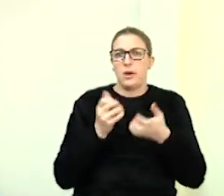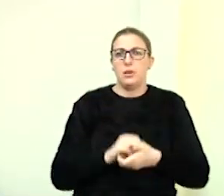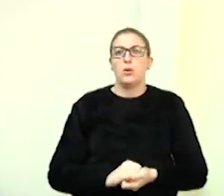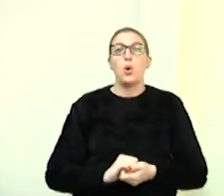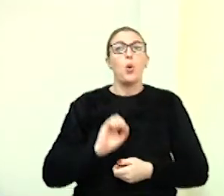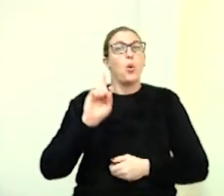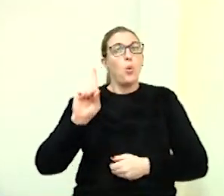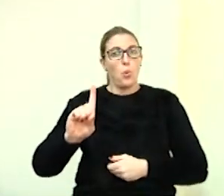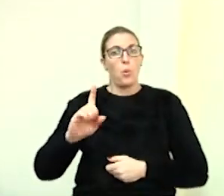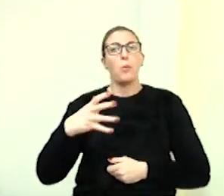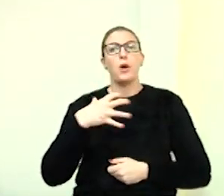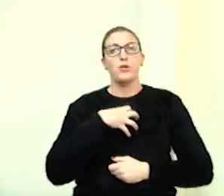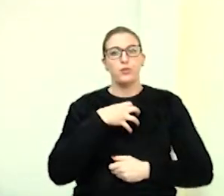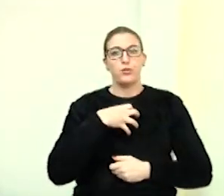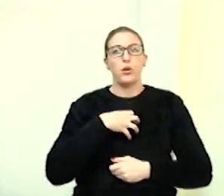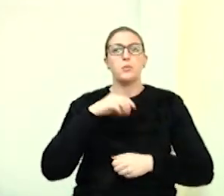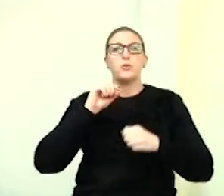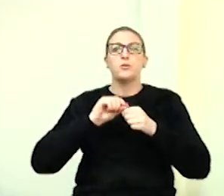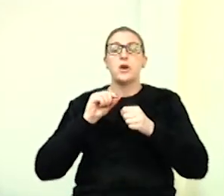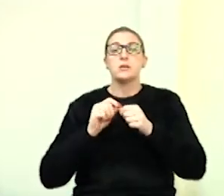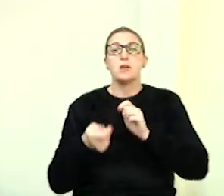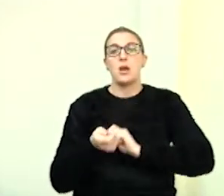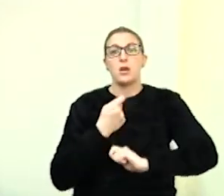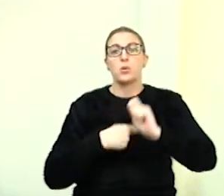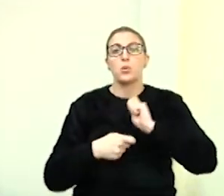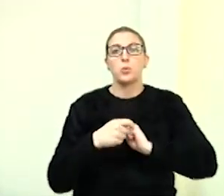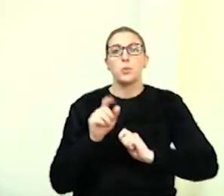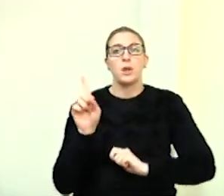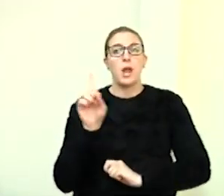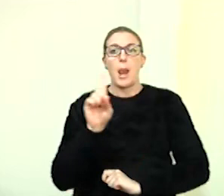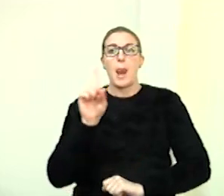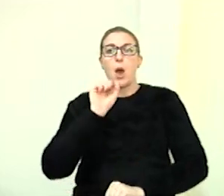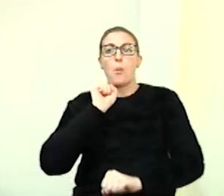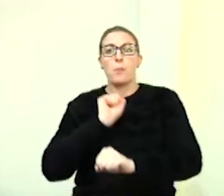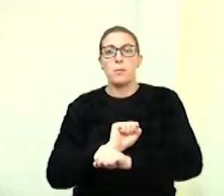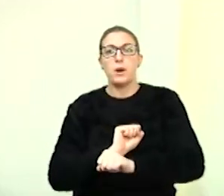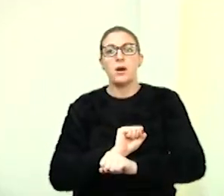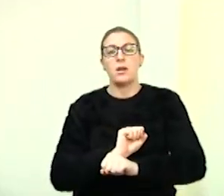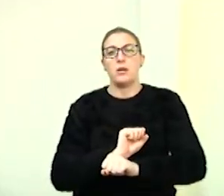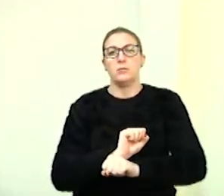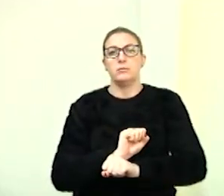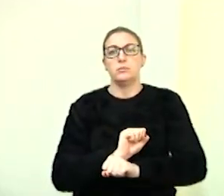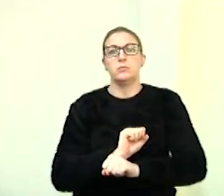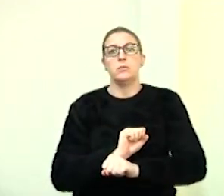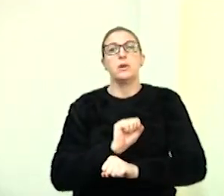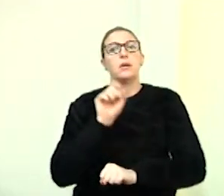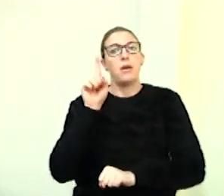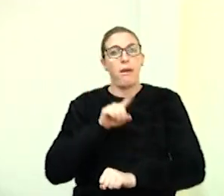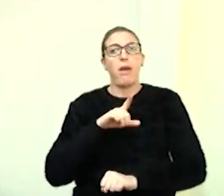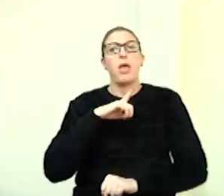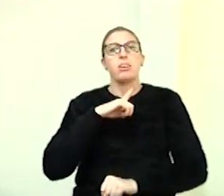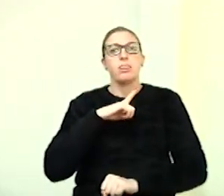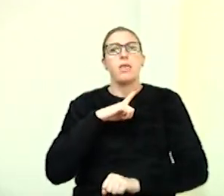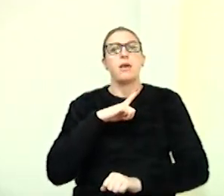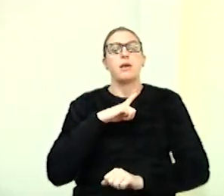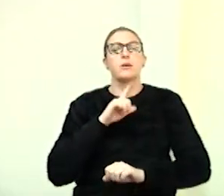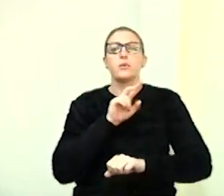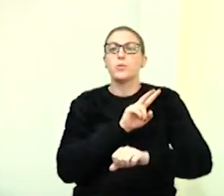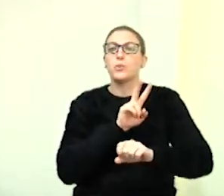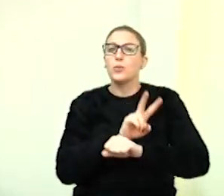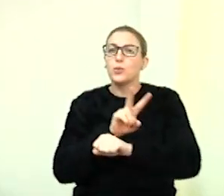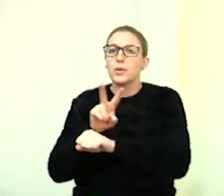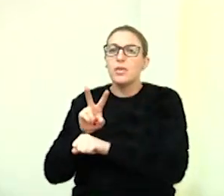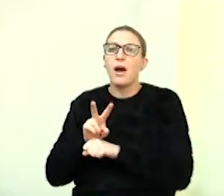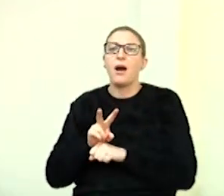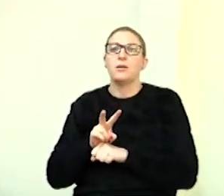para fazer com que a economia não pare é tomar esse tipo de cuidado, inclusive evitar de